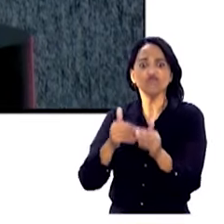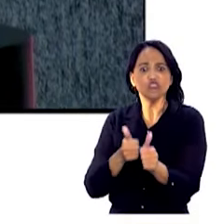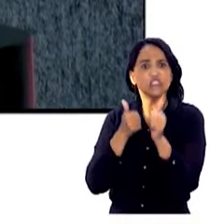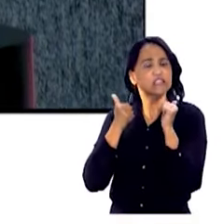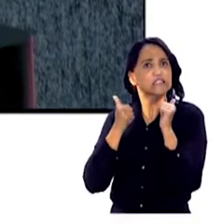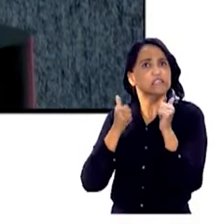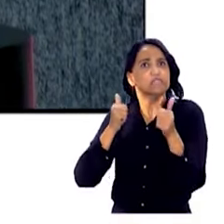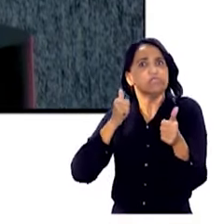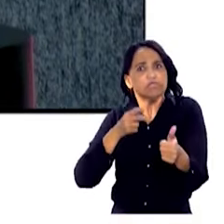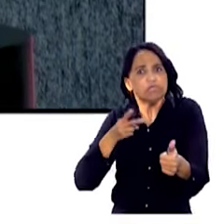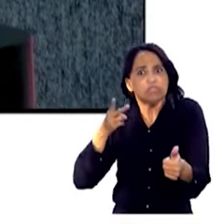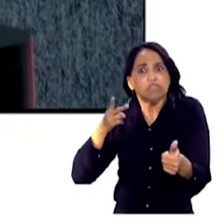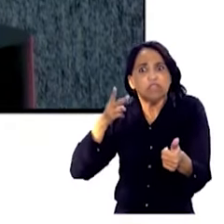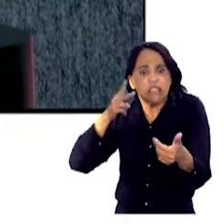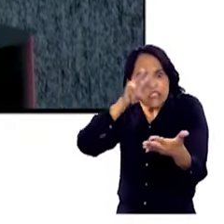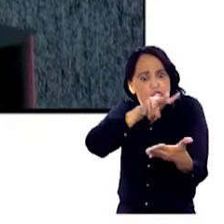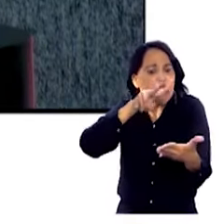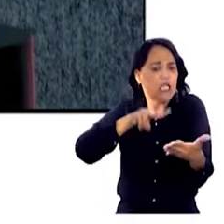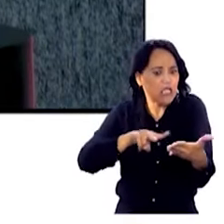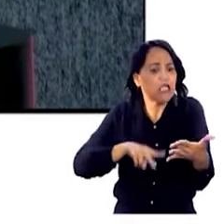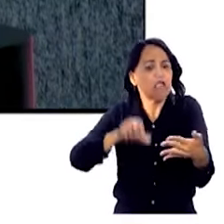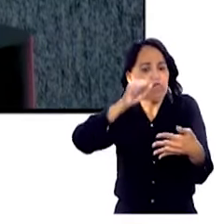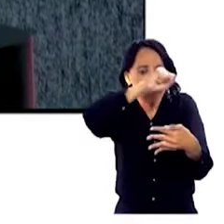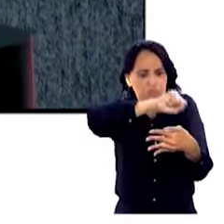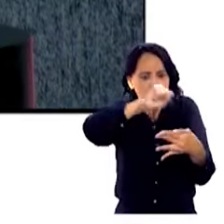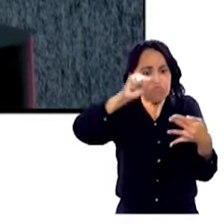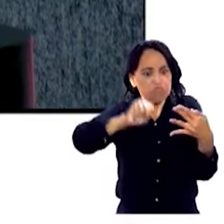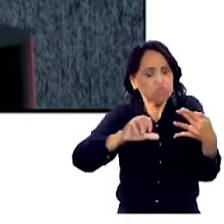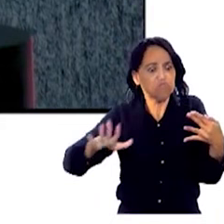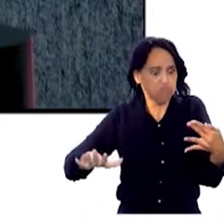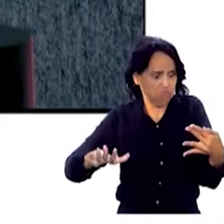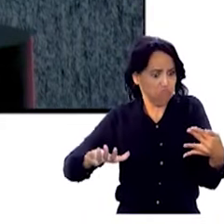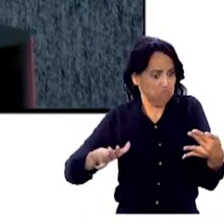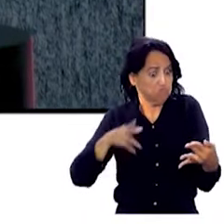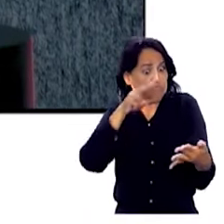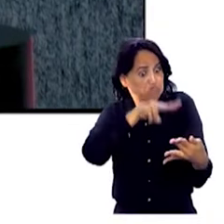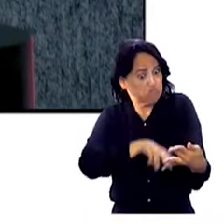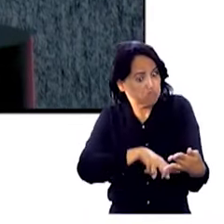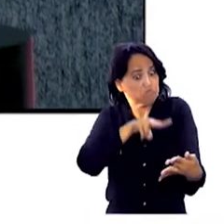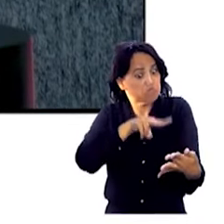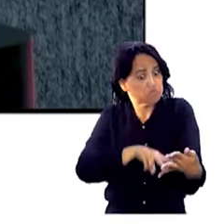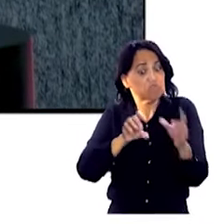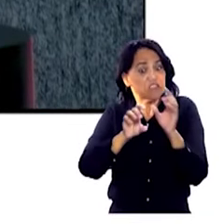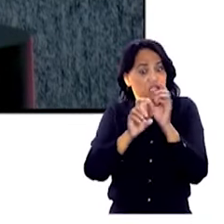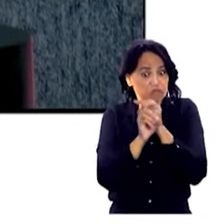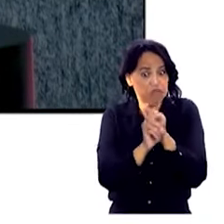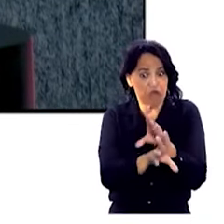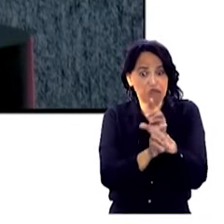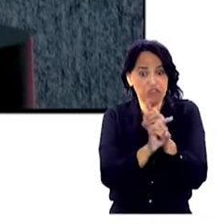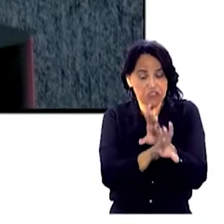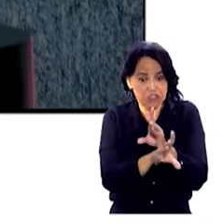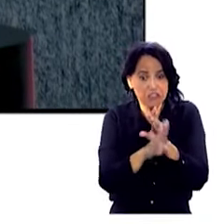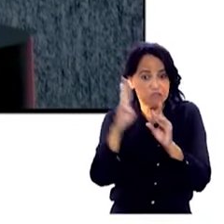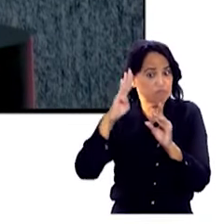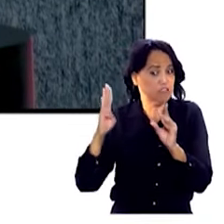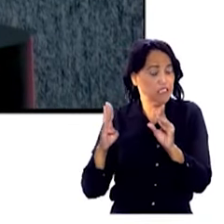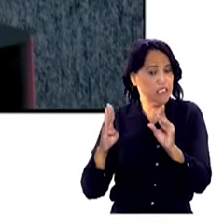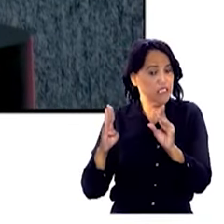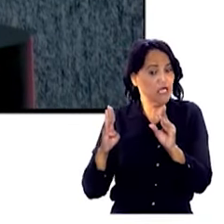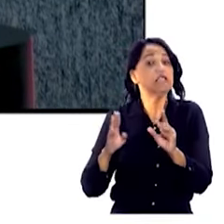Supremo Tribunal Federal e ler os livros da doutrina brasileira sabe que não é mais